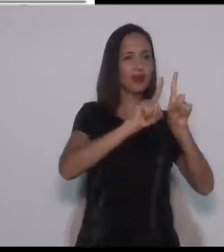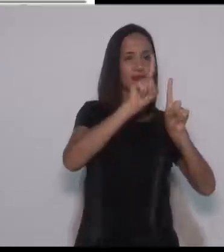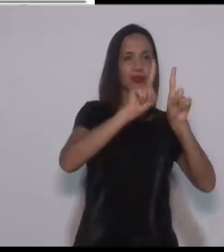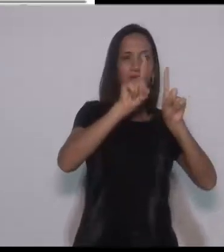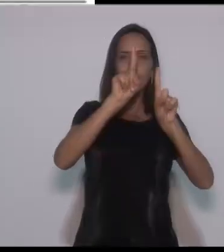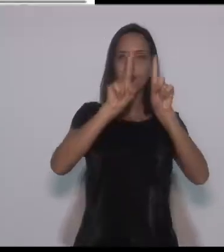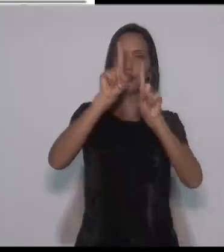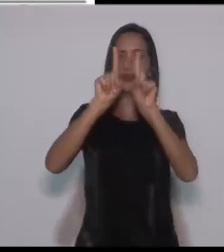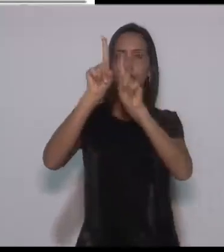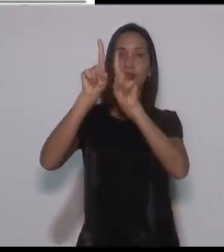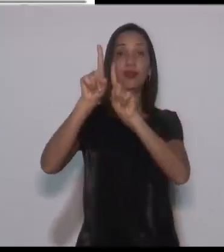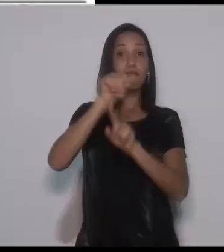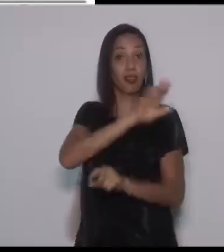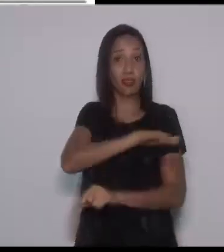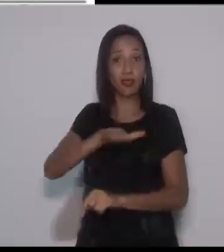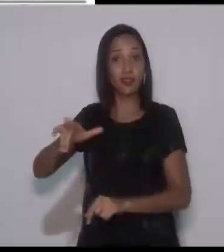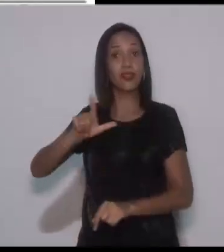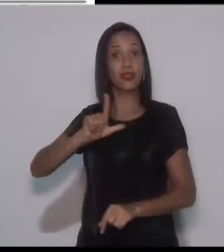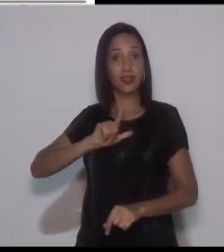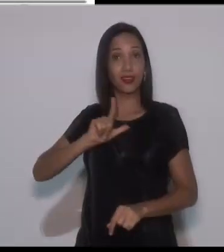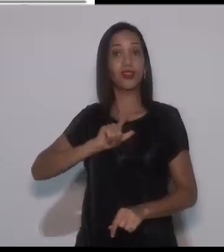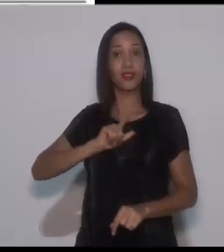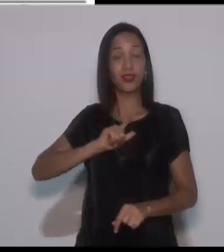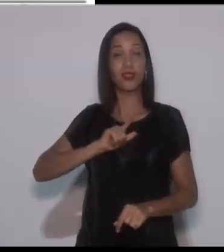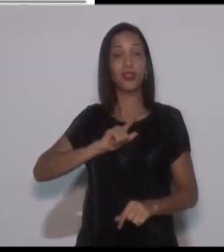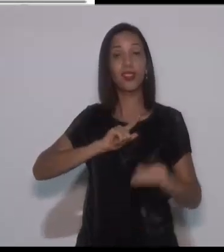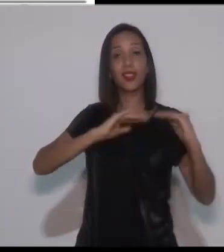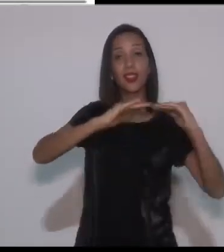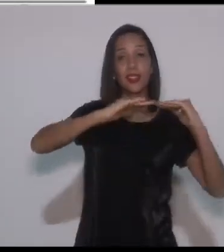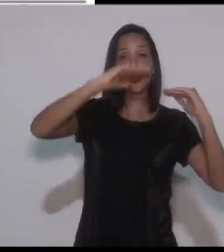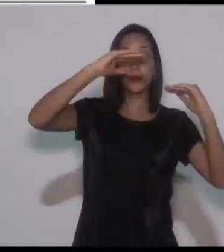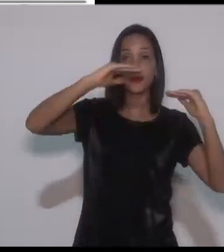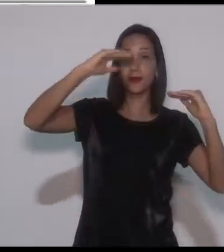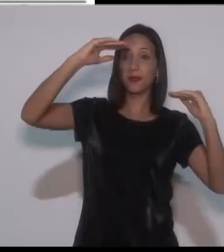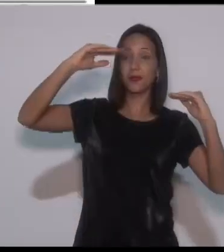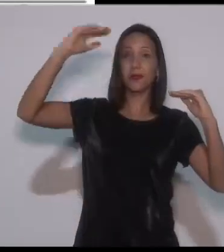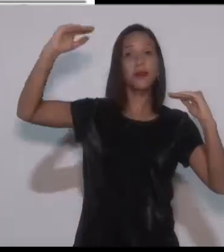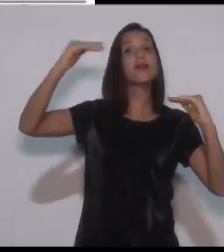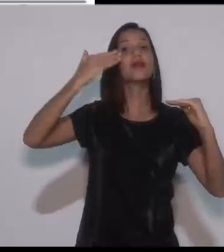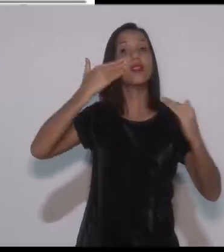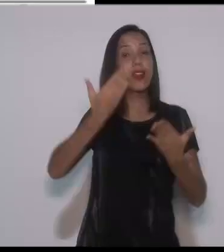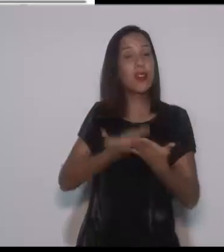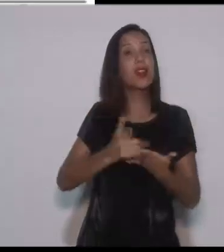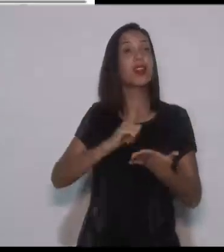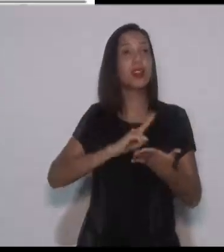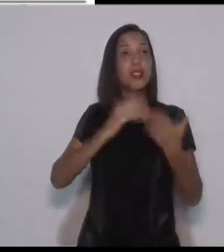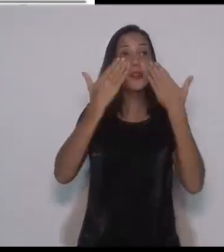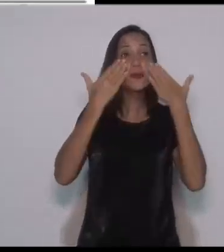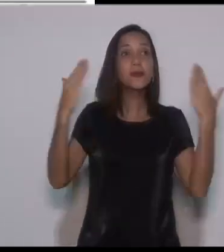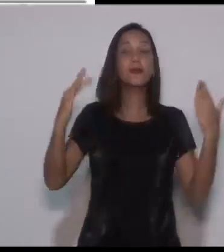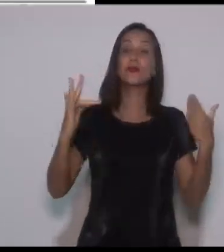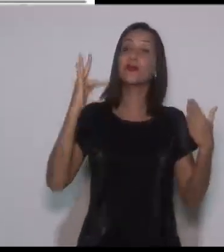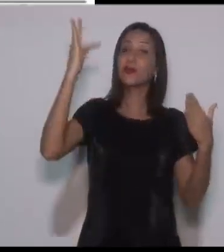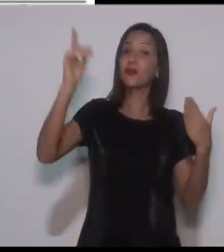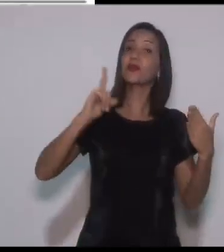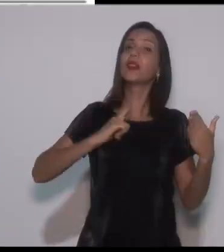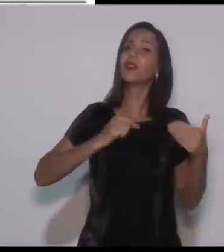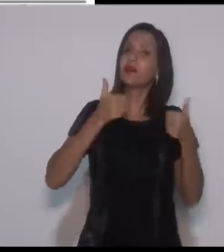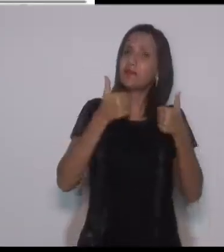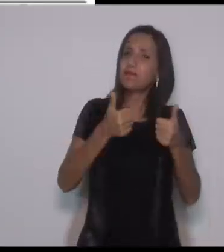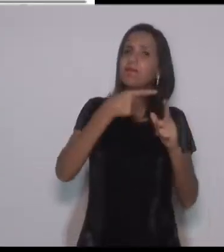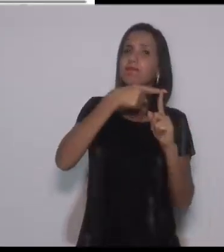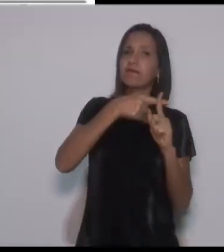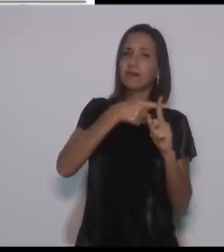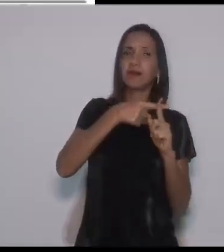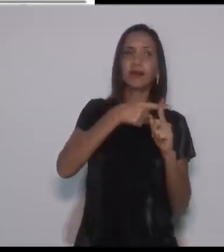o aumento das crianças nas creches, ele tem passado por um crescimento muito evidente ali. É uma tendência positiva no gráfico,